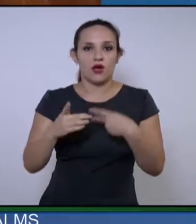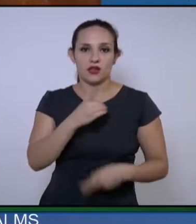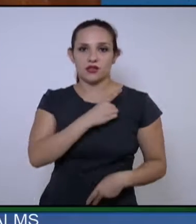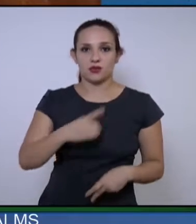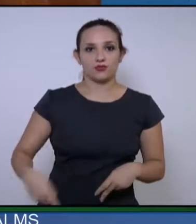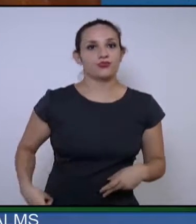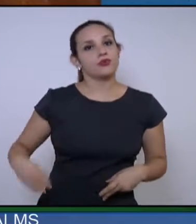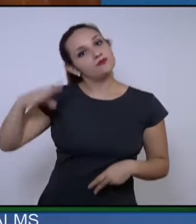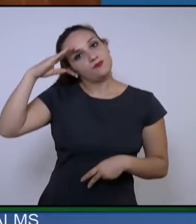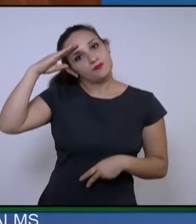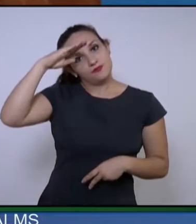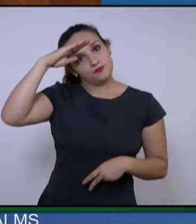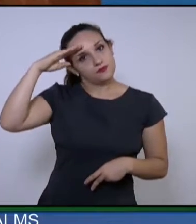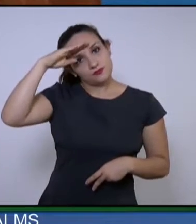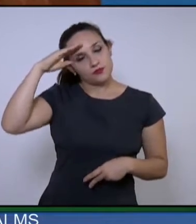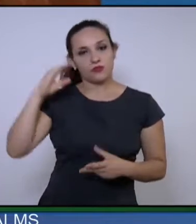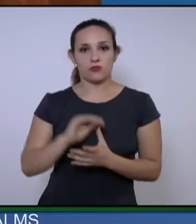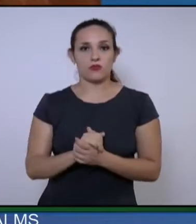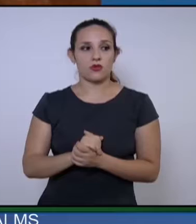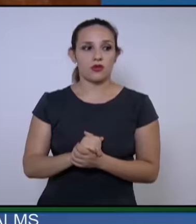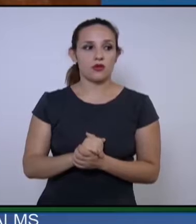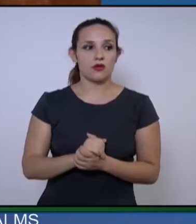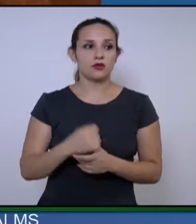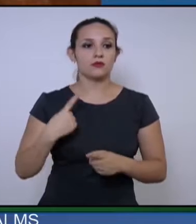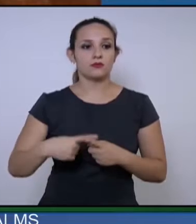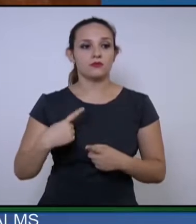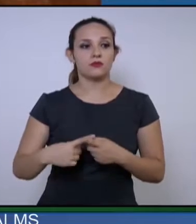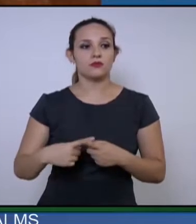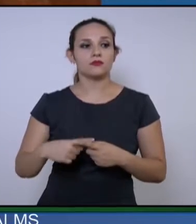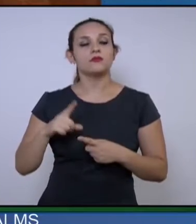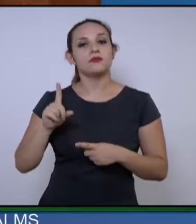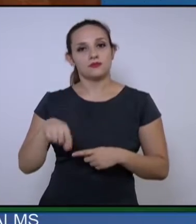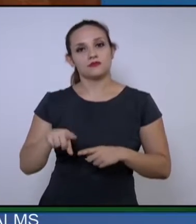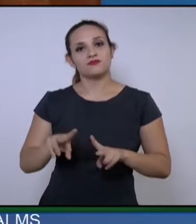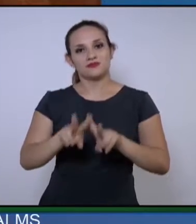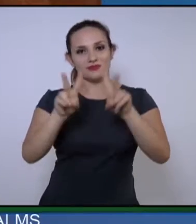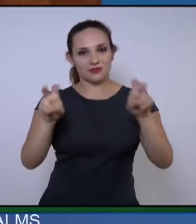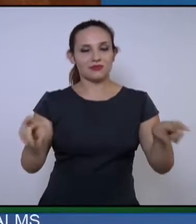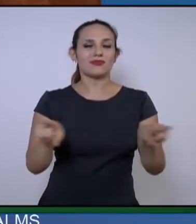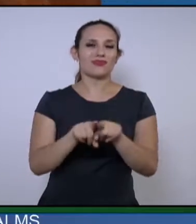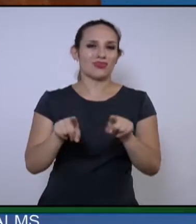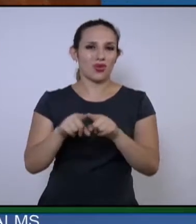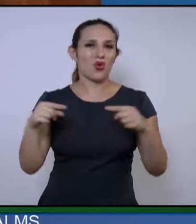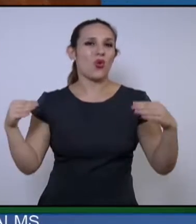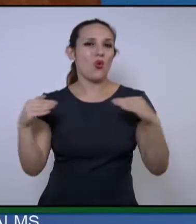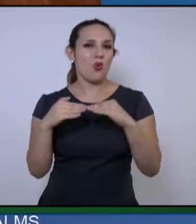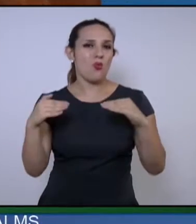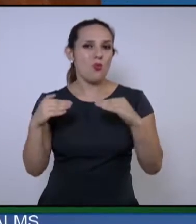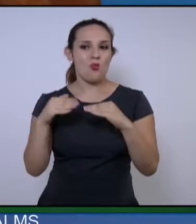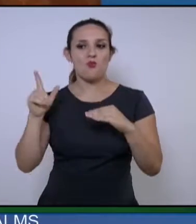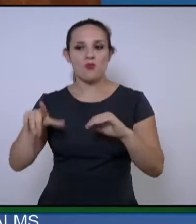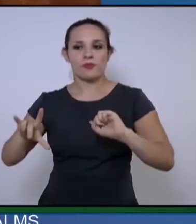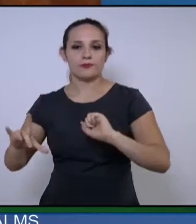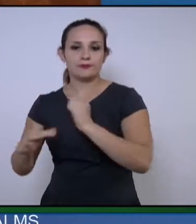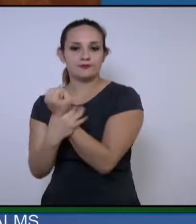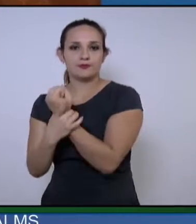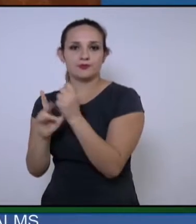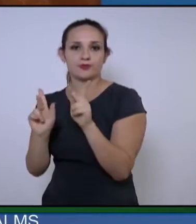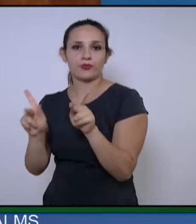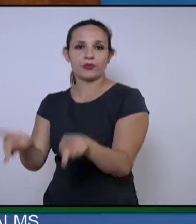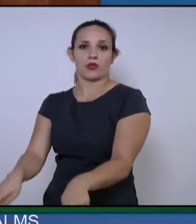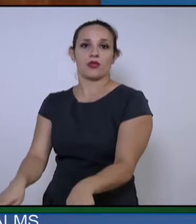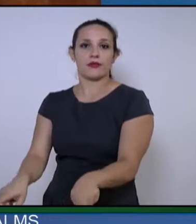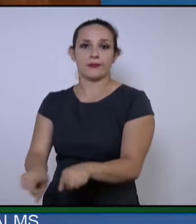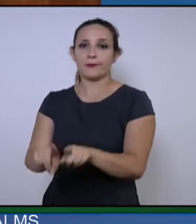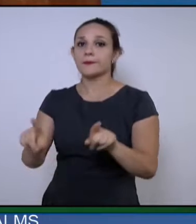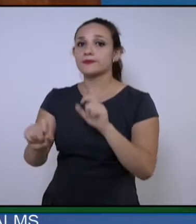deputado Cabalmi, porque também envolve assuntos relacionados à segurança pública,